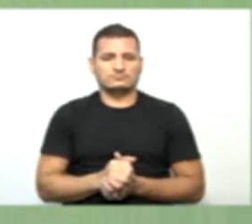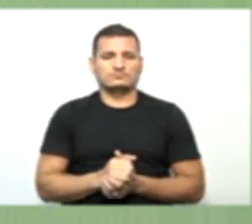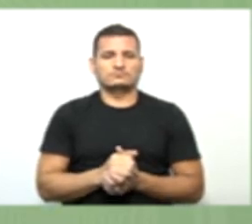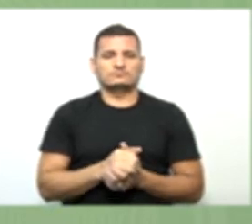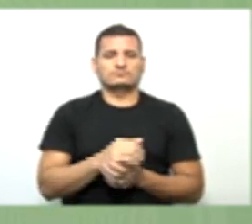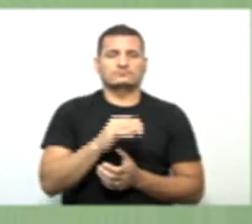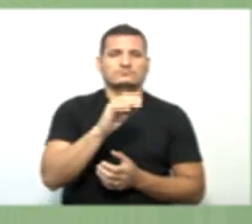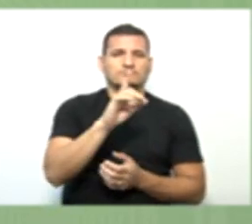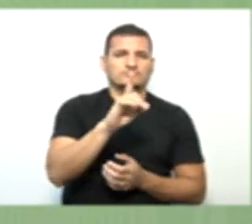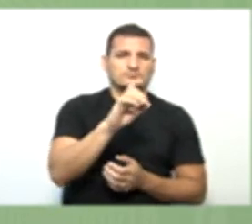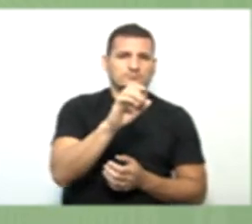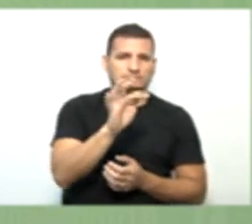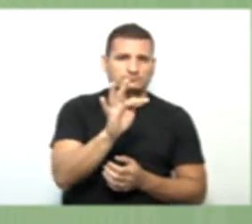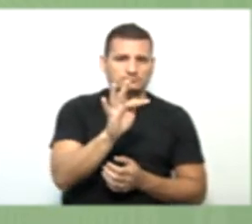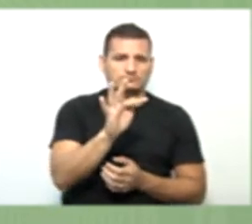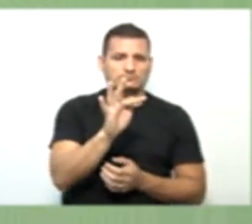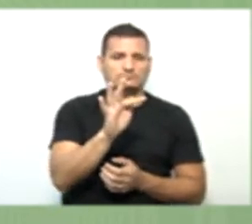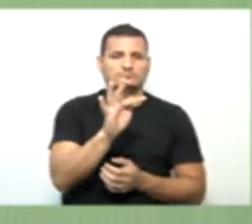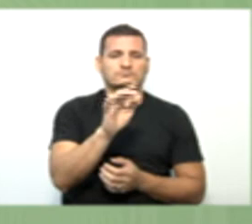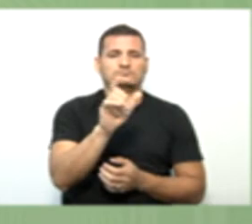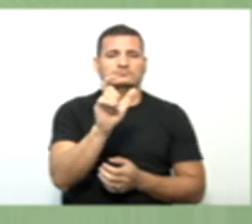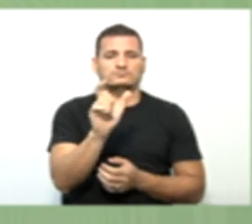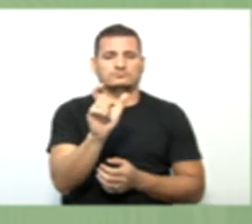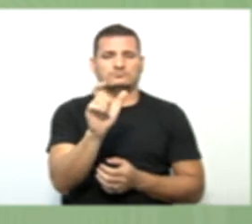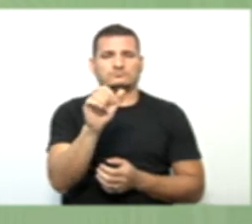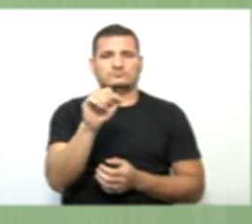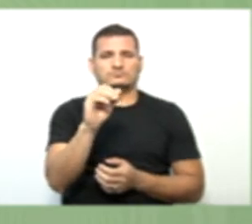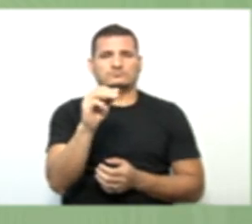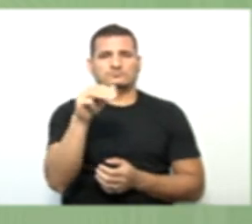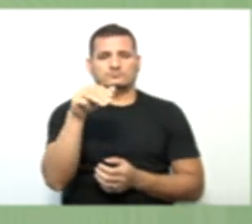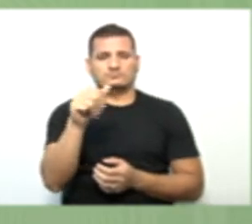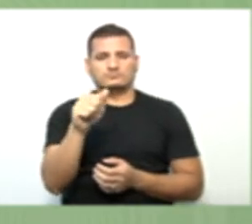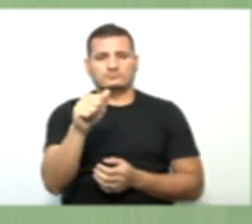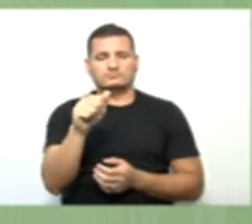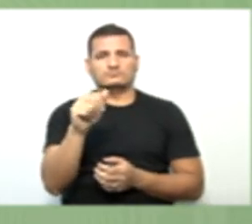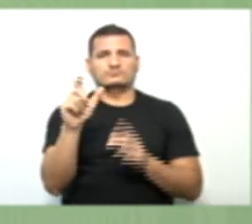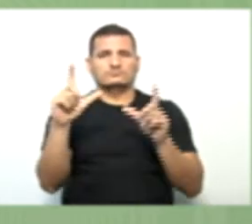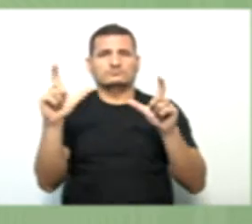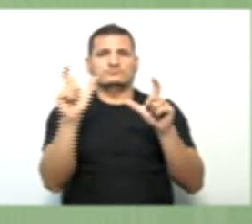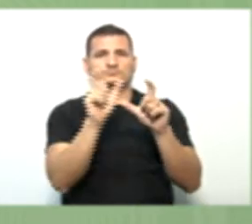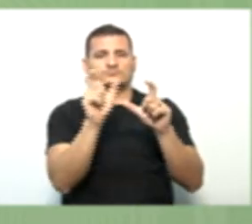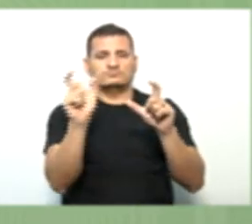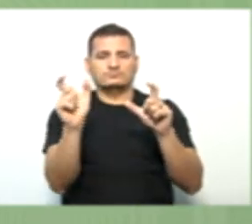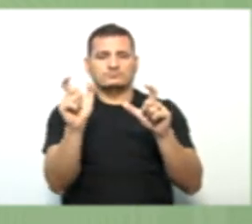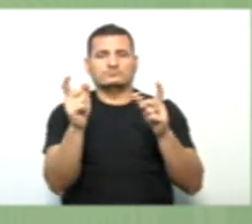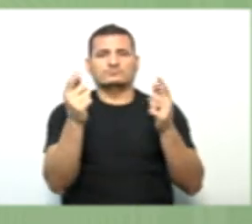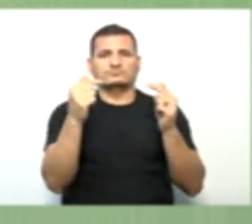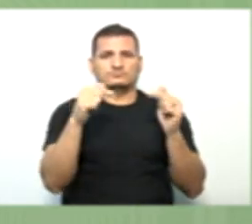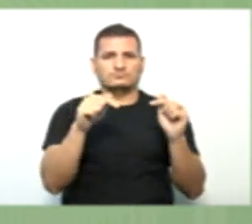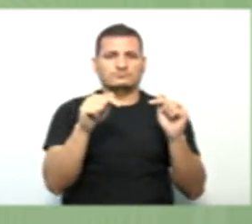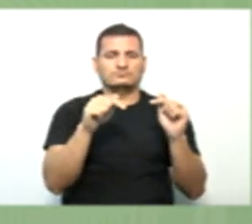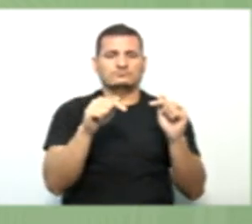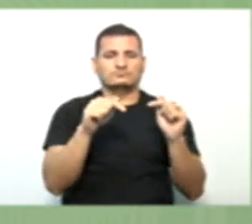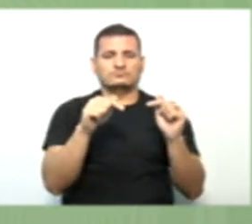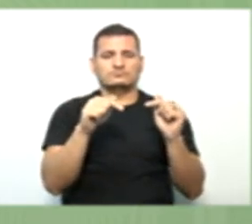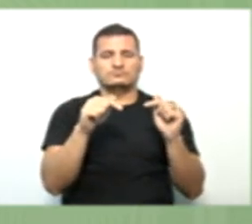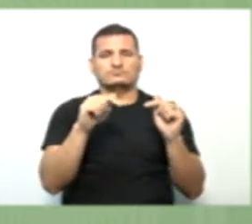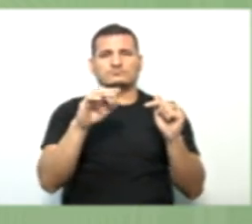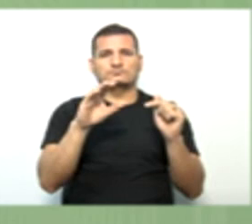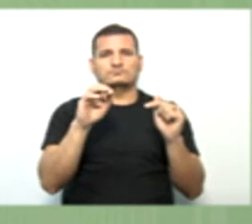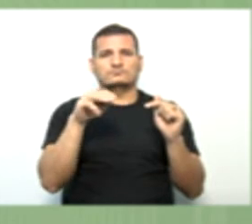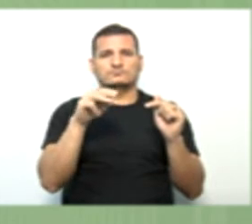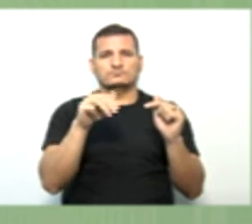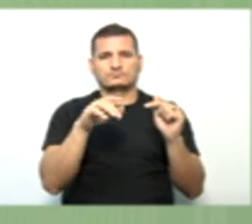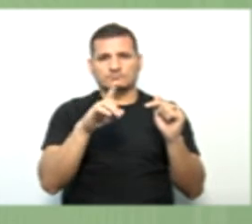palavra def, tem o nome, tem os parâmetros, tem os comandos, certo? Então, qual é o comando dessa função